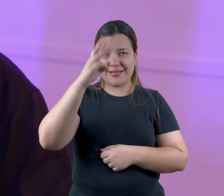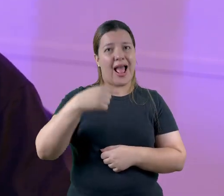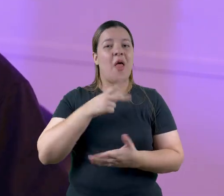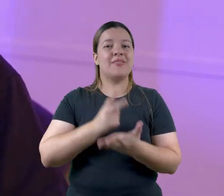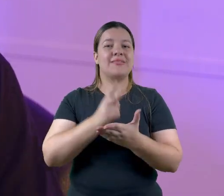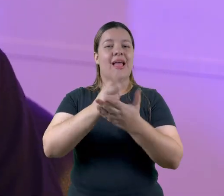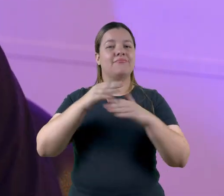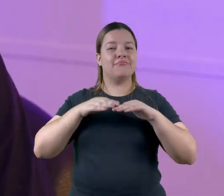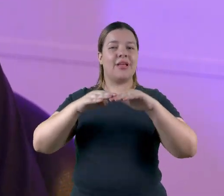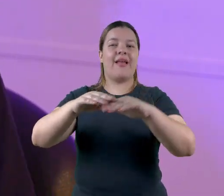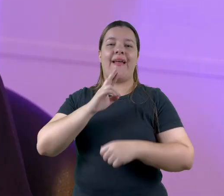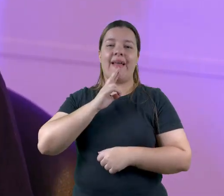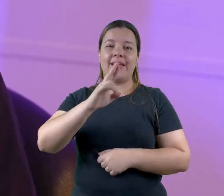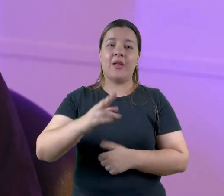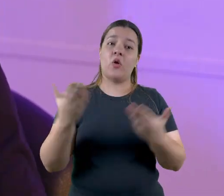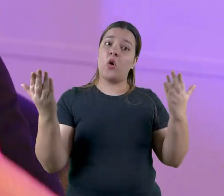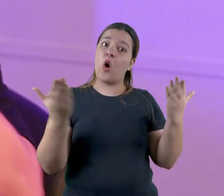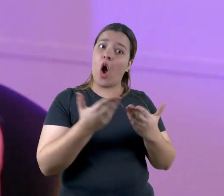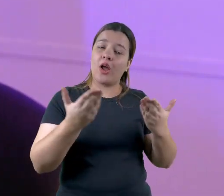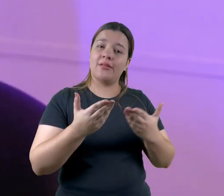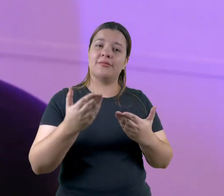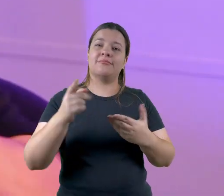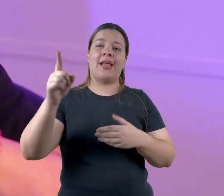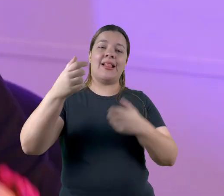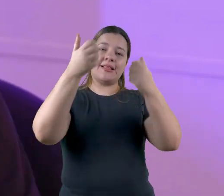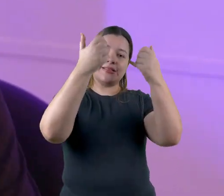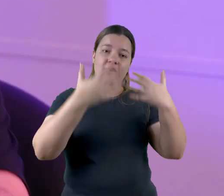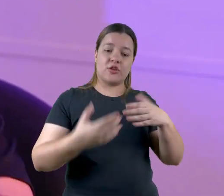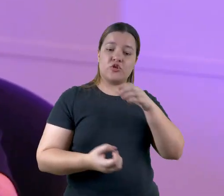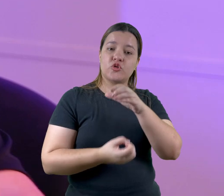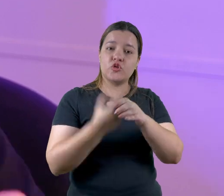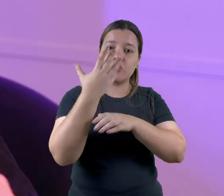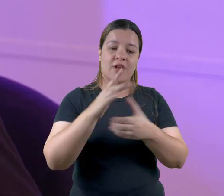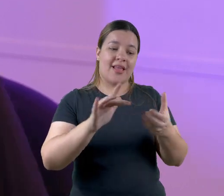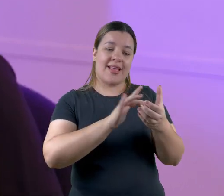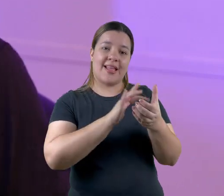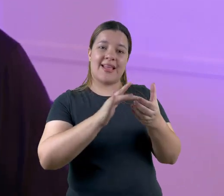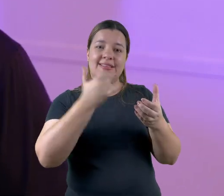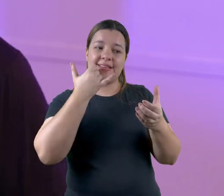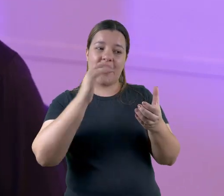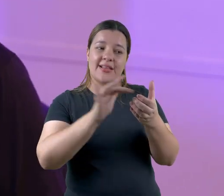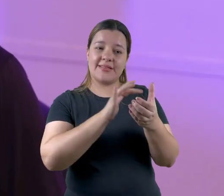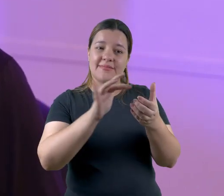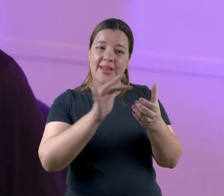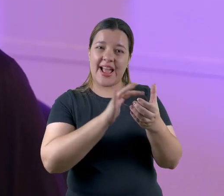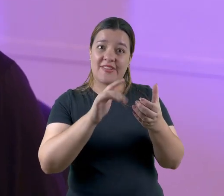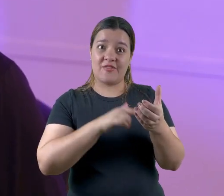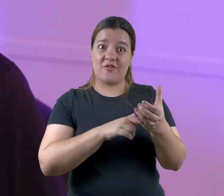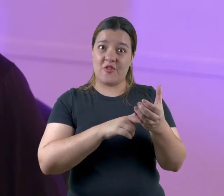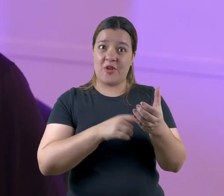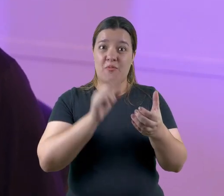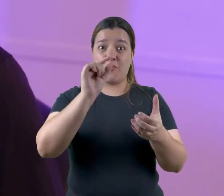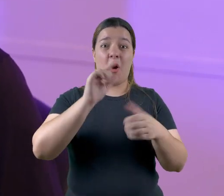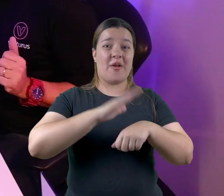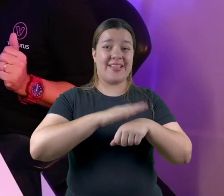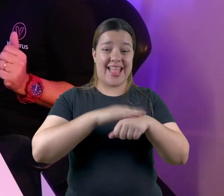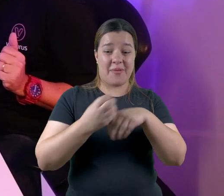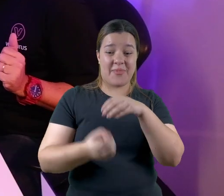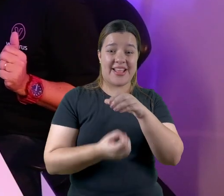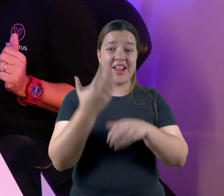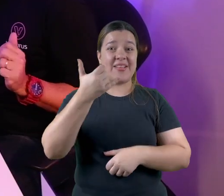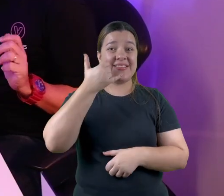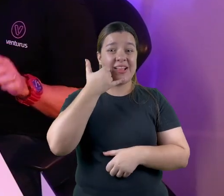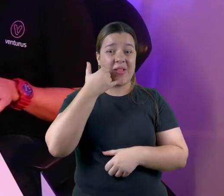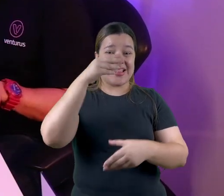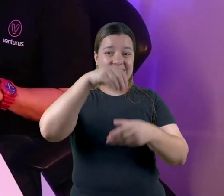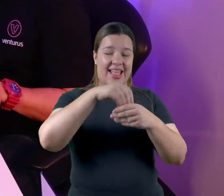sempre dando fora né mas não pô Hoje em dia né o acabou de surgir o smartphone faz tempo